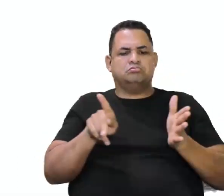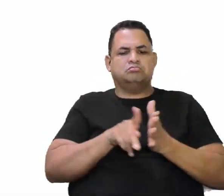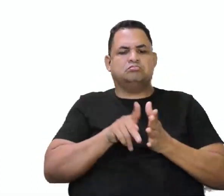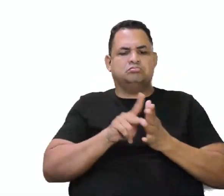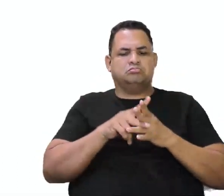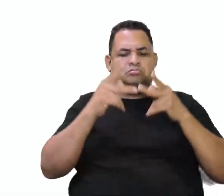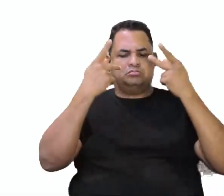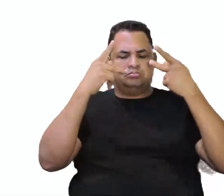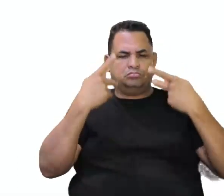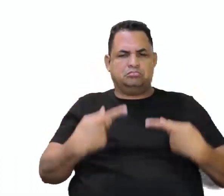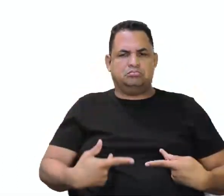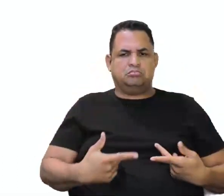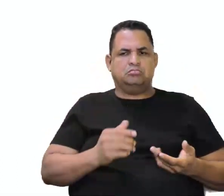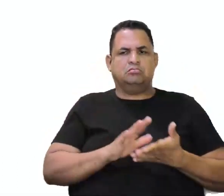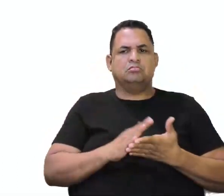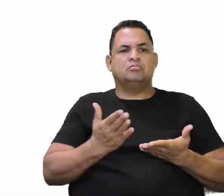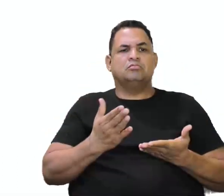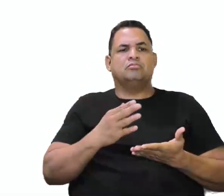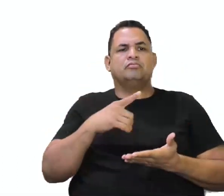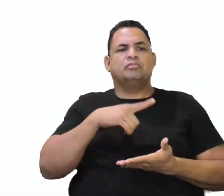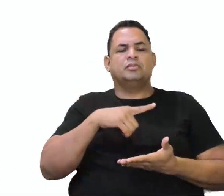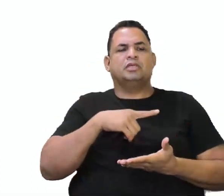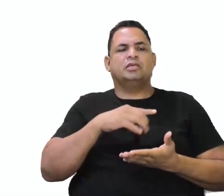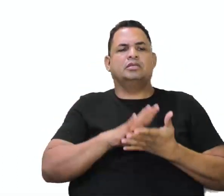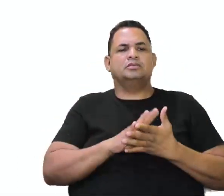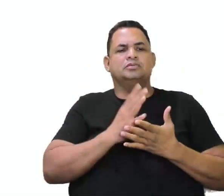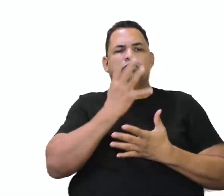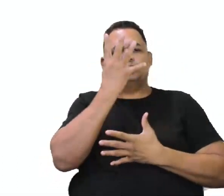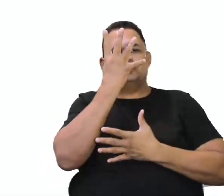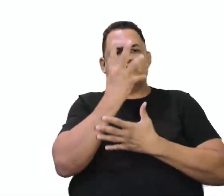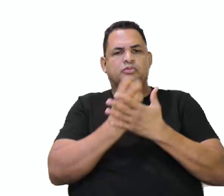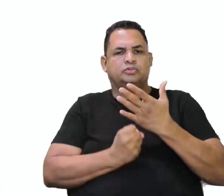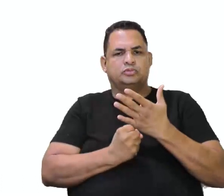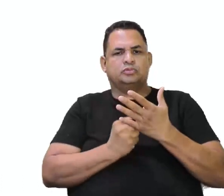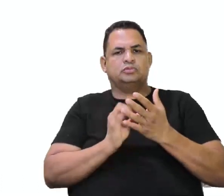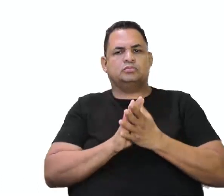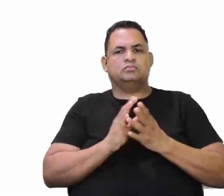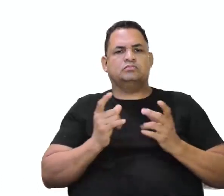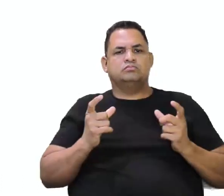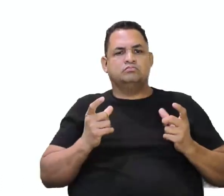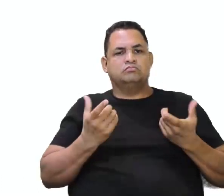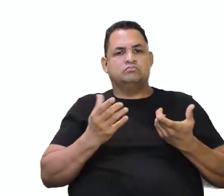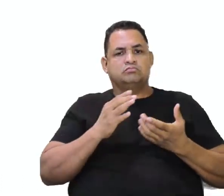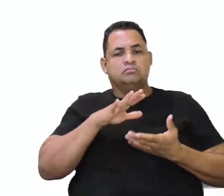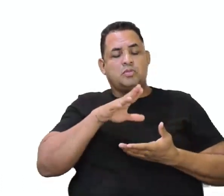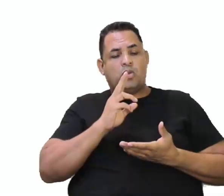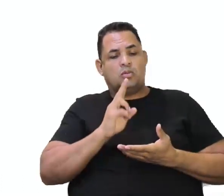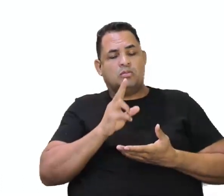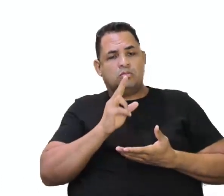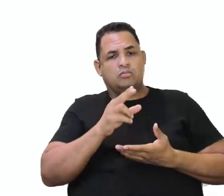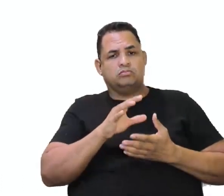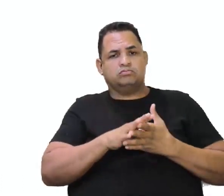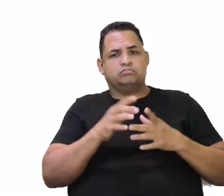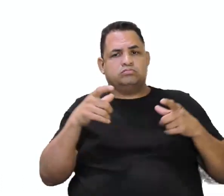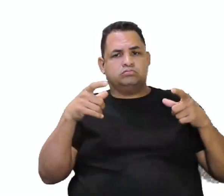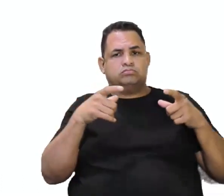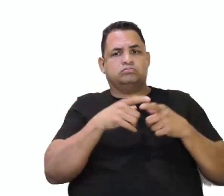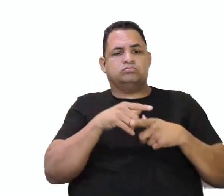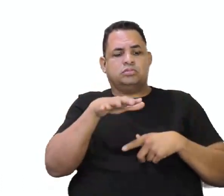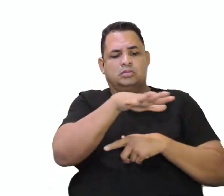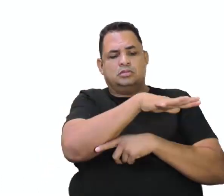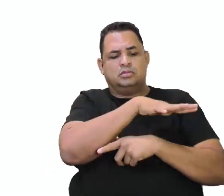pelas ações humanas. Onde há o desaparecimento completo ou permanente de